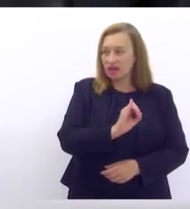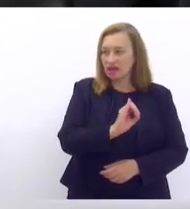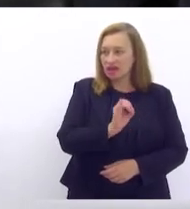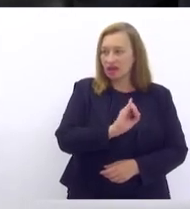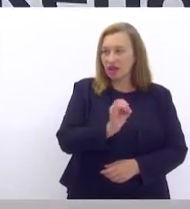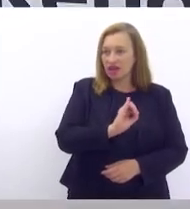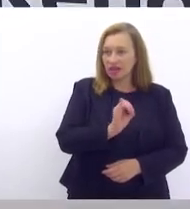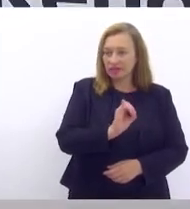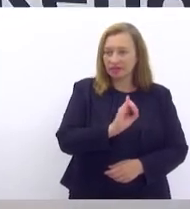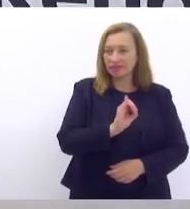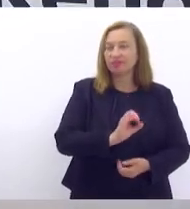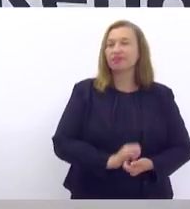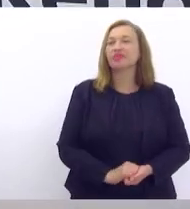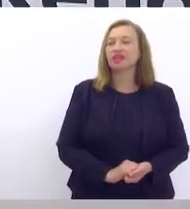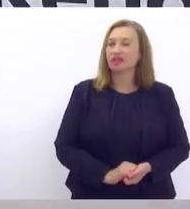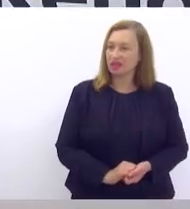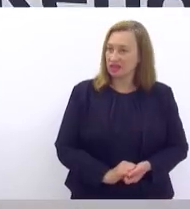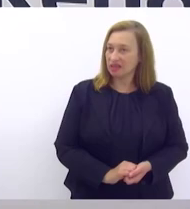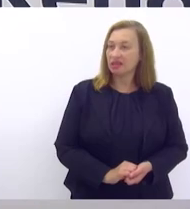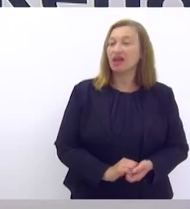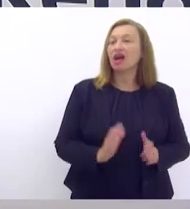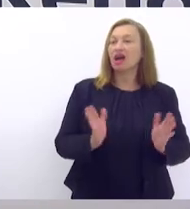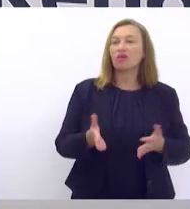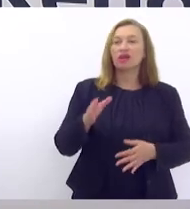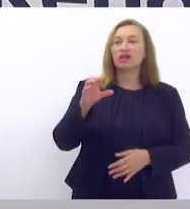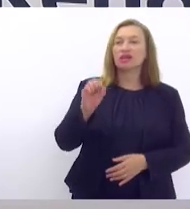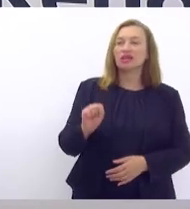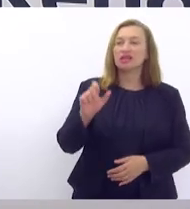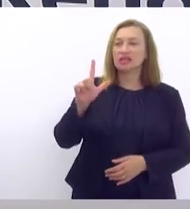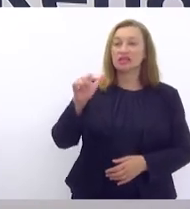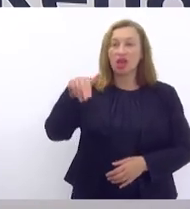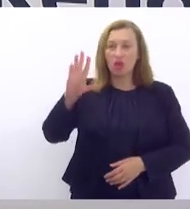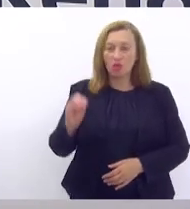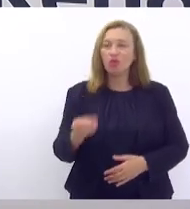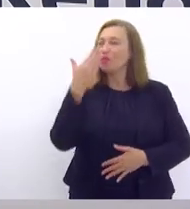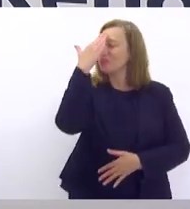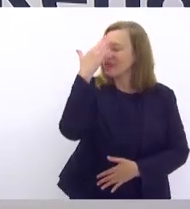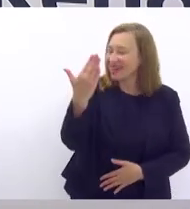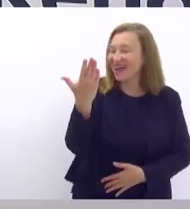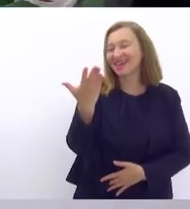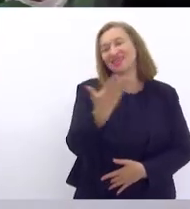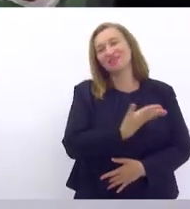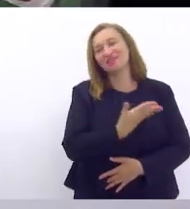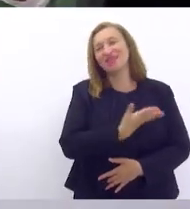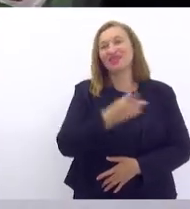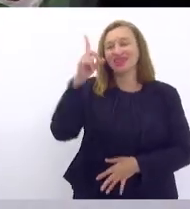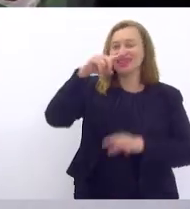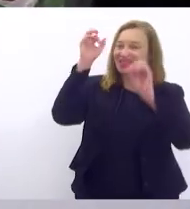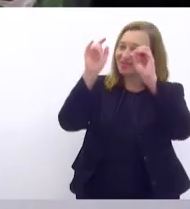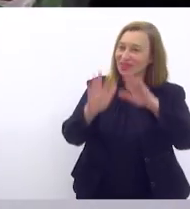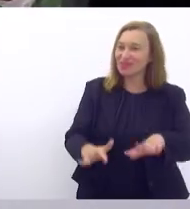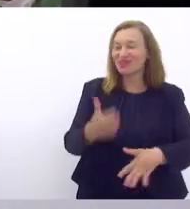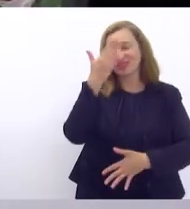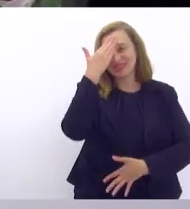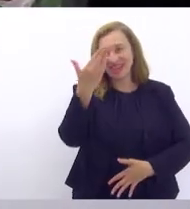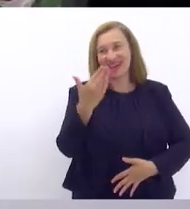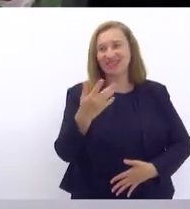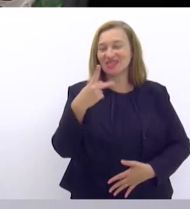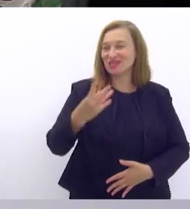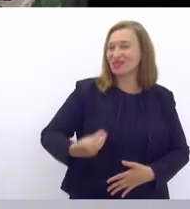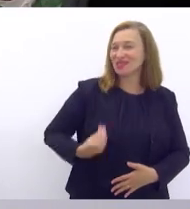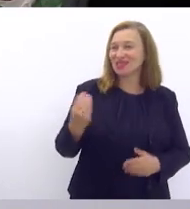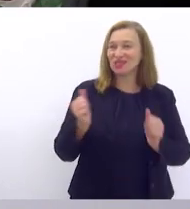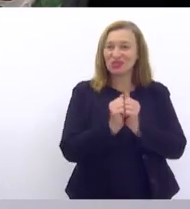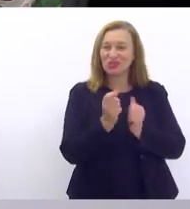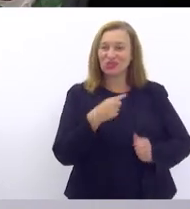Agora, e o Selmo? Cadê? Cadê o Selmo? Aqui, Selmo. Obrigado, meu querido, que Deus te abençoe. Muito obrigado, viu? Pela tua presença